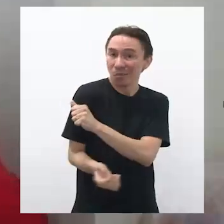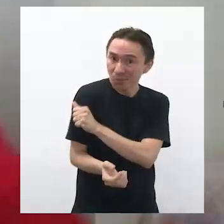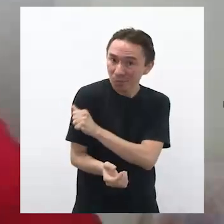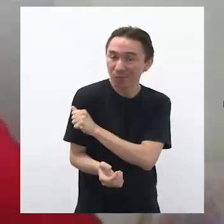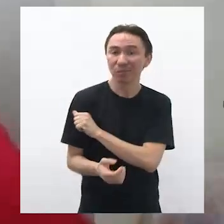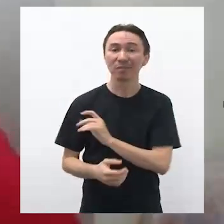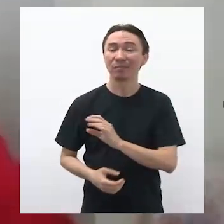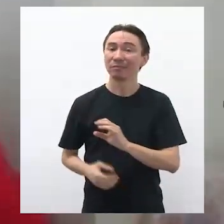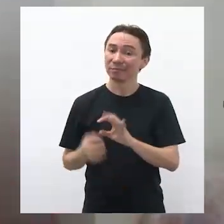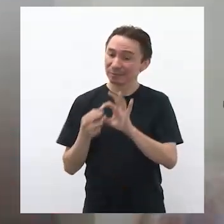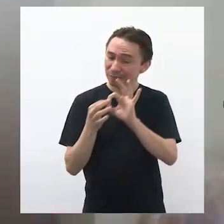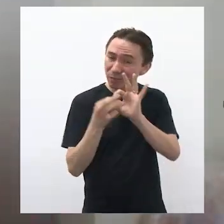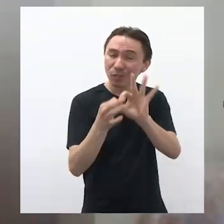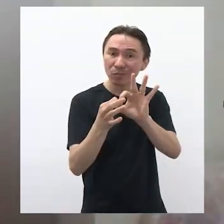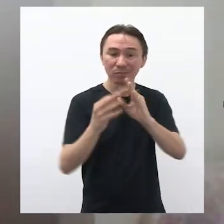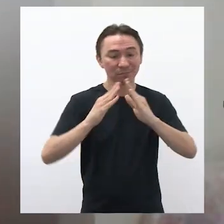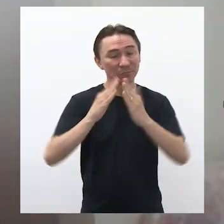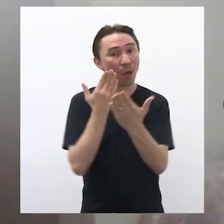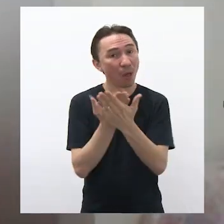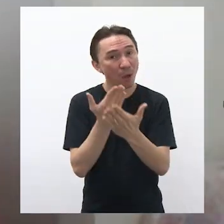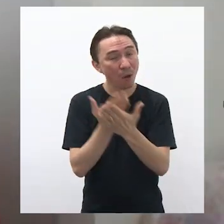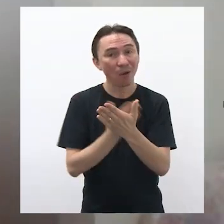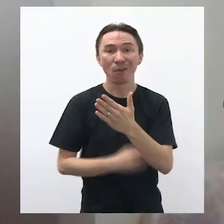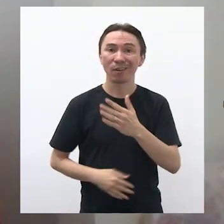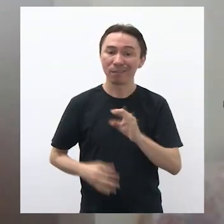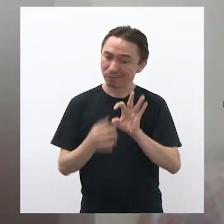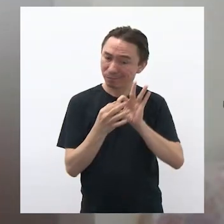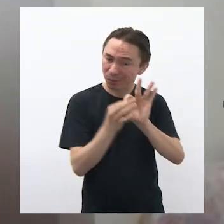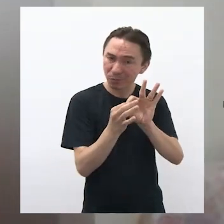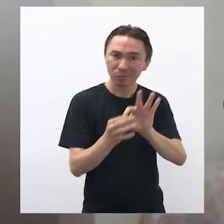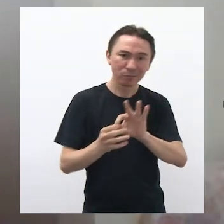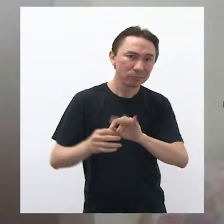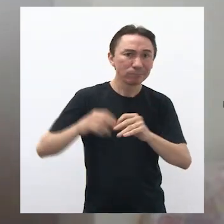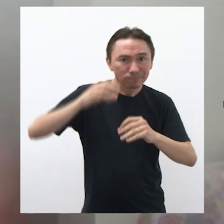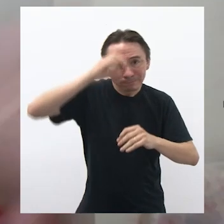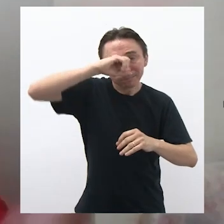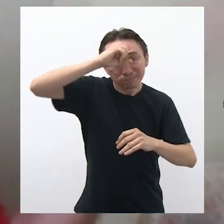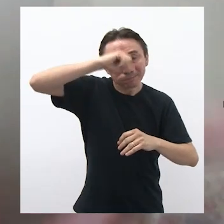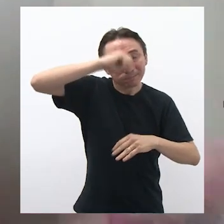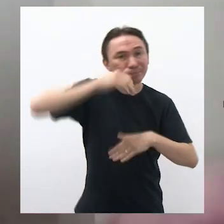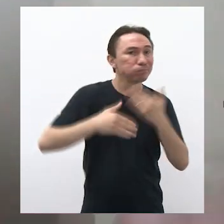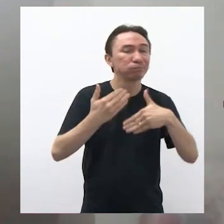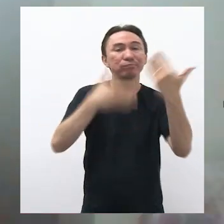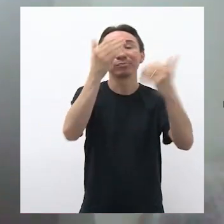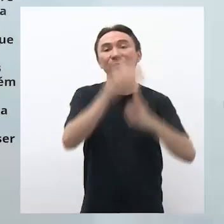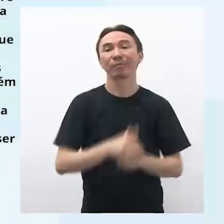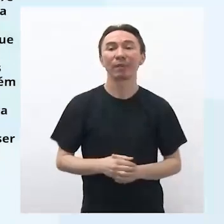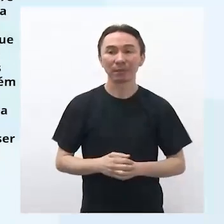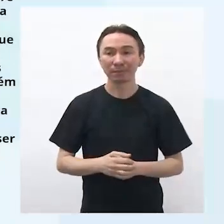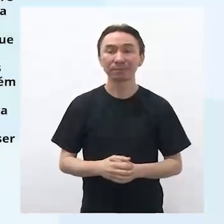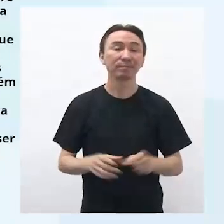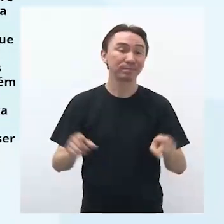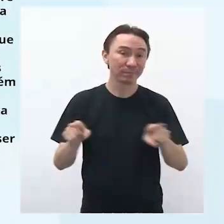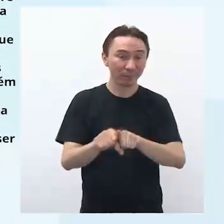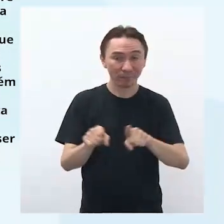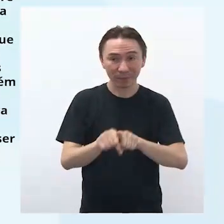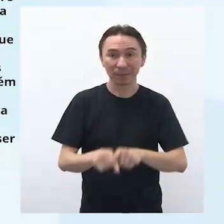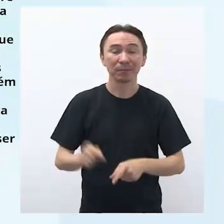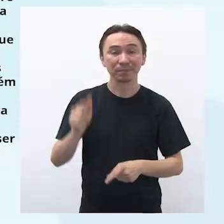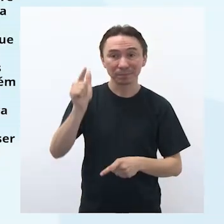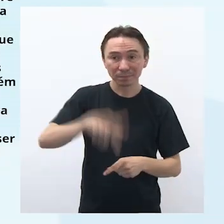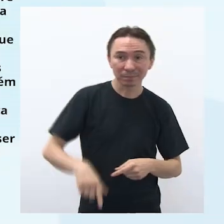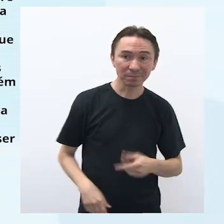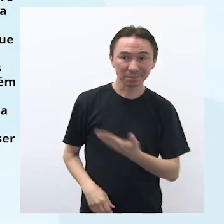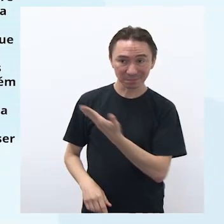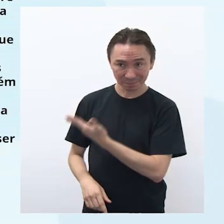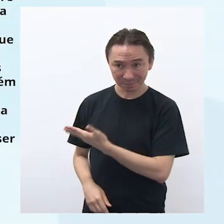aprendizagem, vínculo com a escola, né? Então, como é que a gente faz esse trabalho? E as competências da autogestão são essas